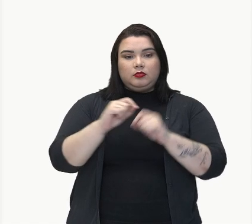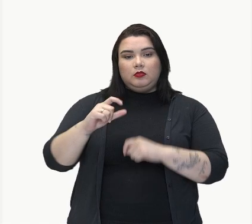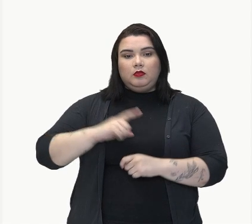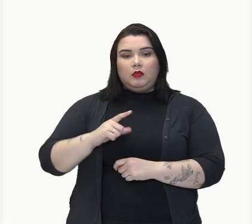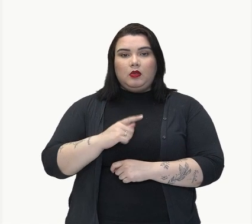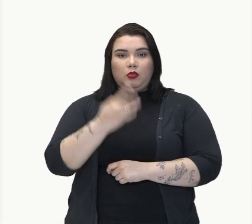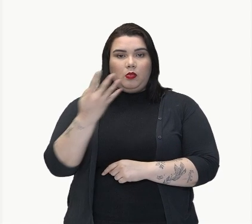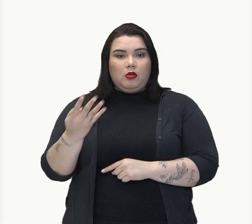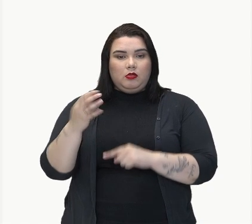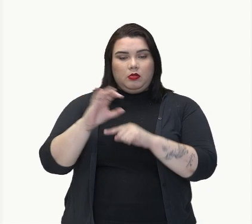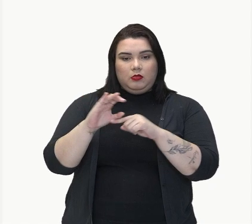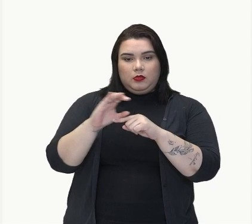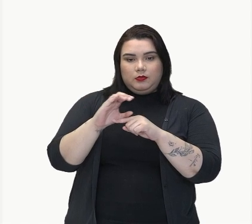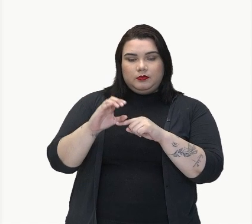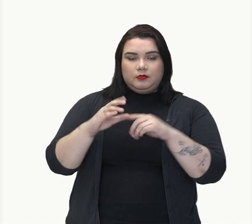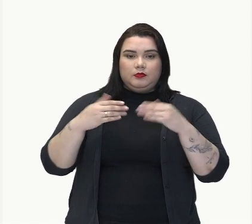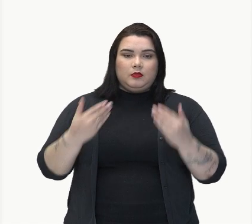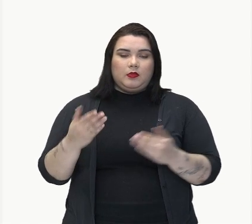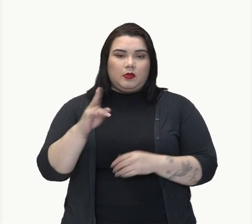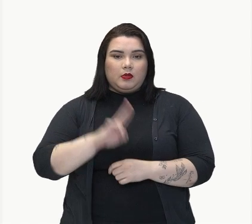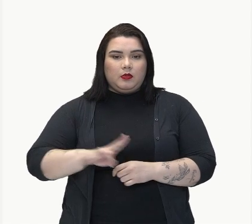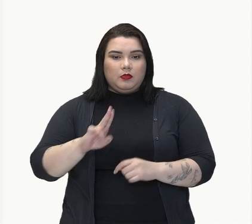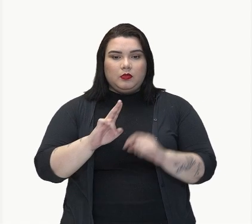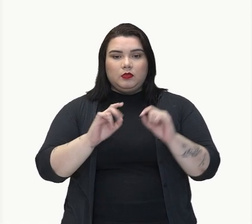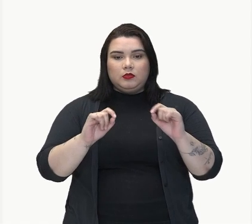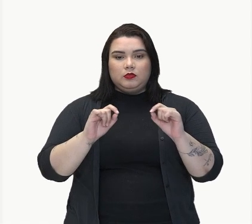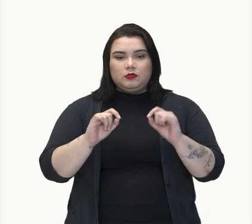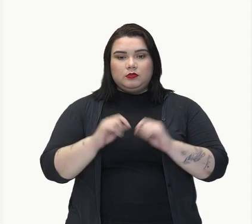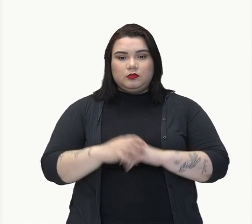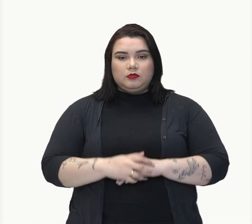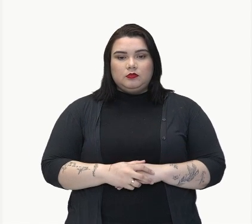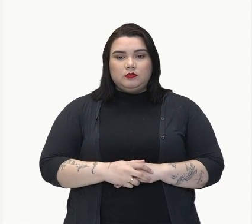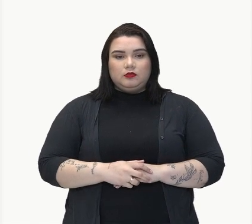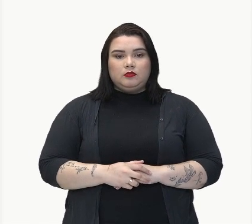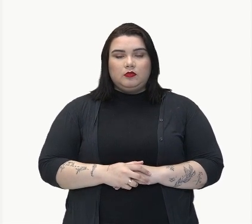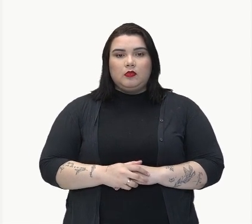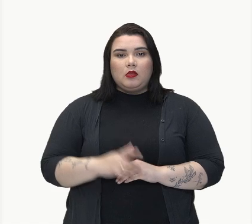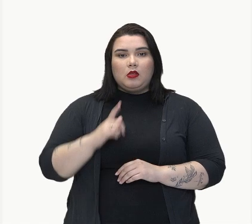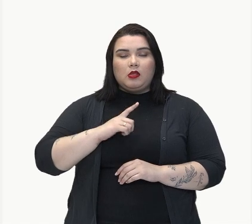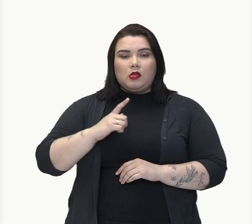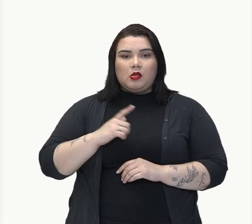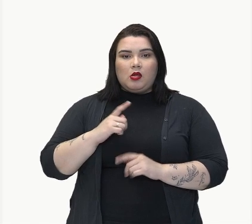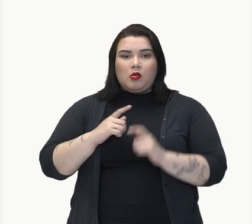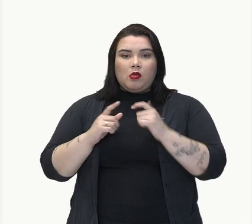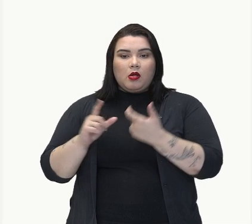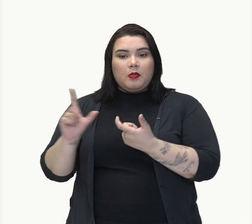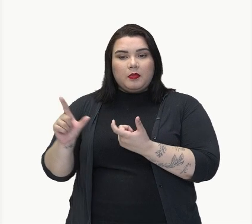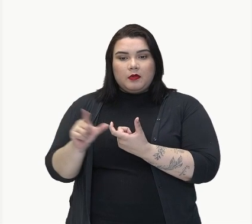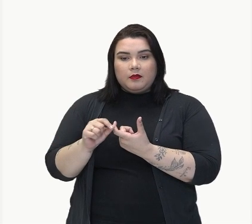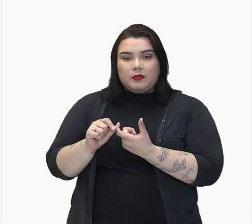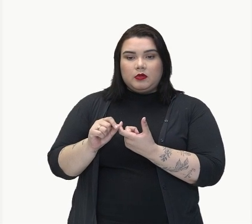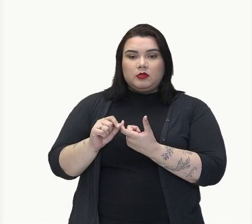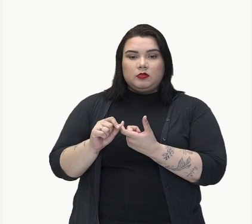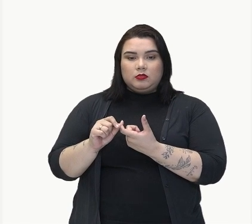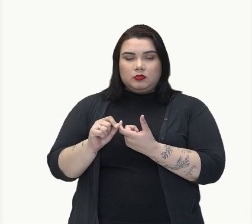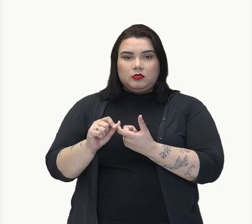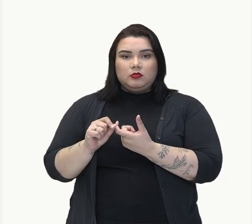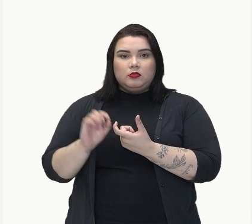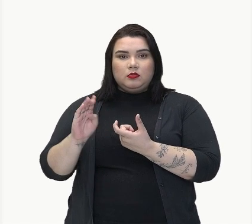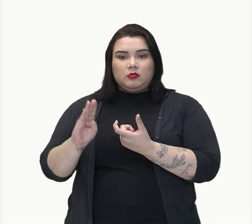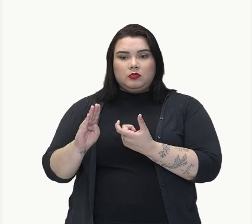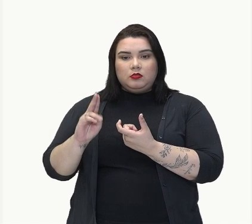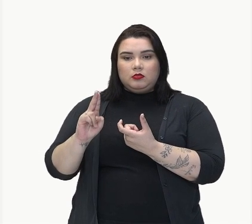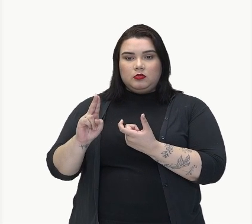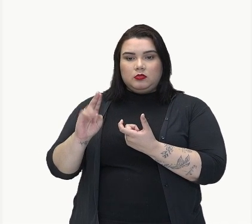4 carbonos. Então, eu uso aqui, ó, o prefixo para 4 carbonos, que é o but. Aí